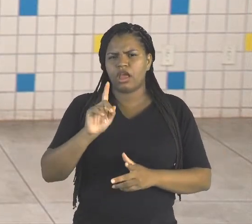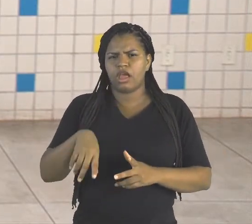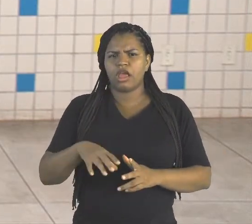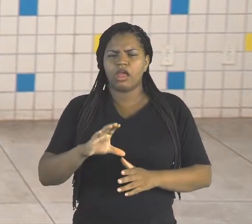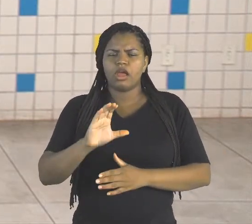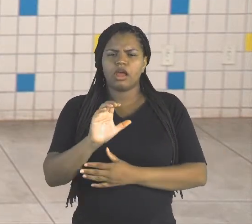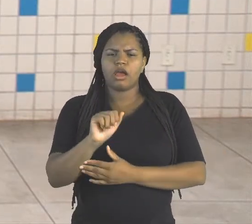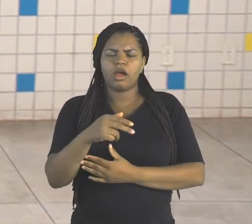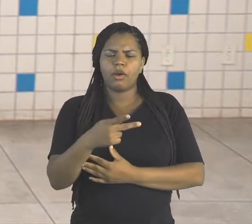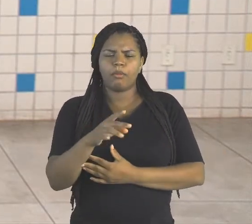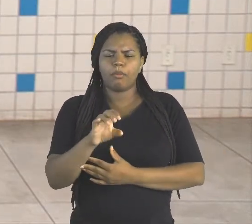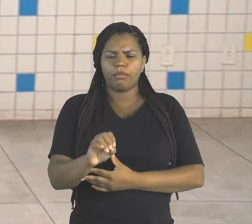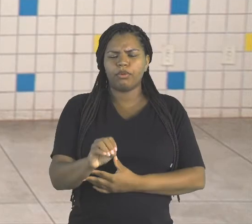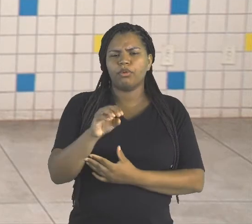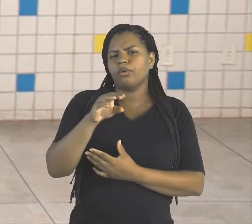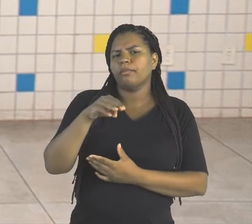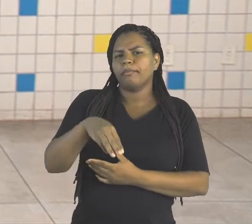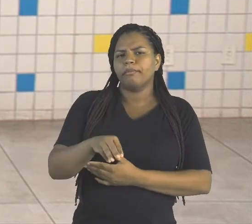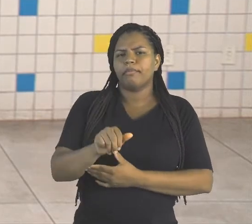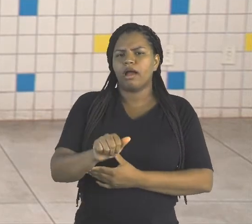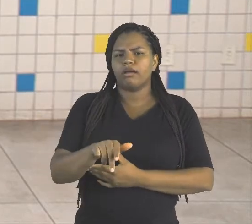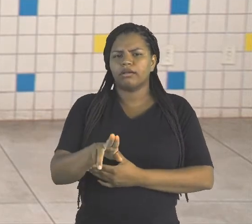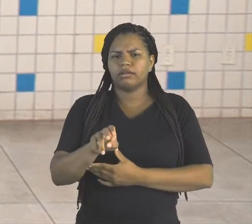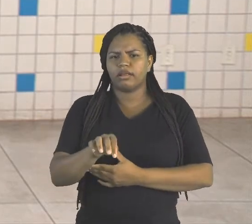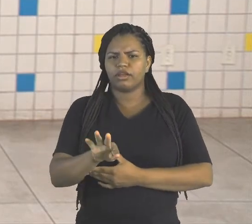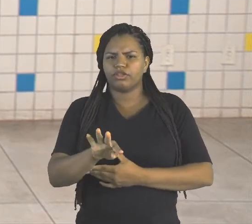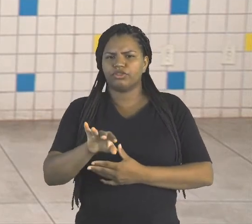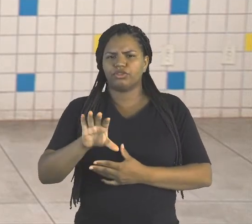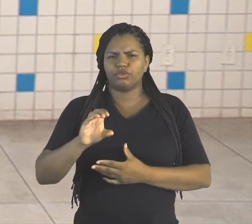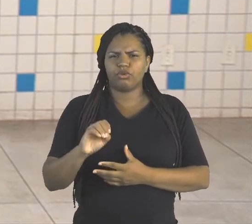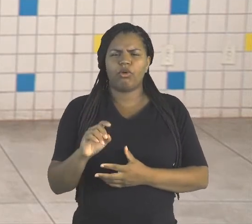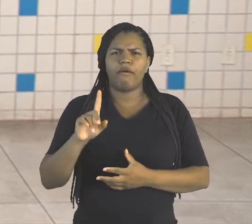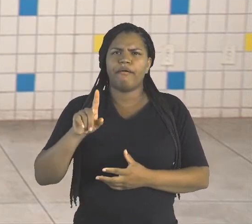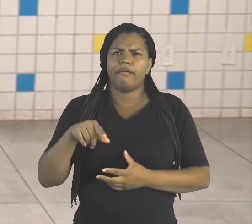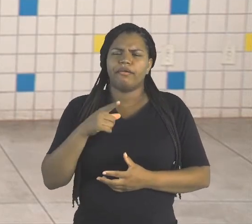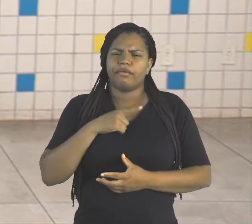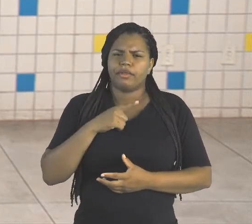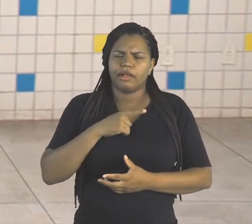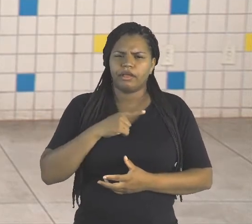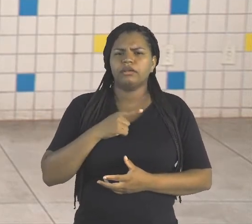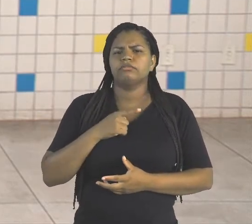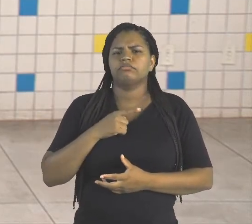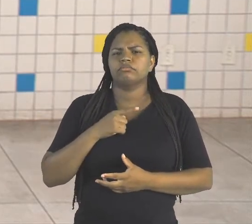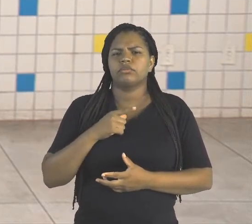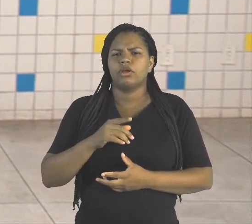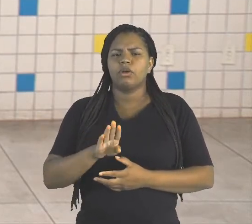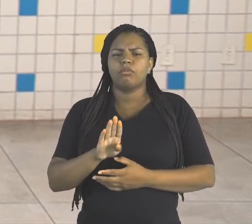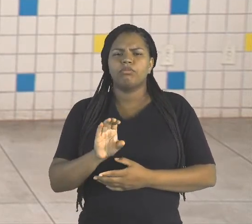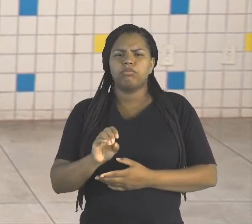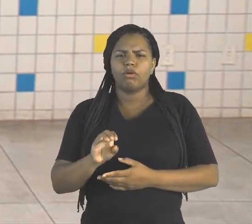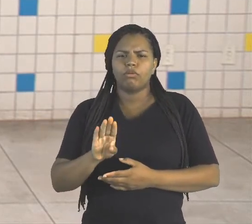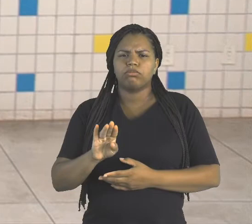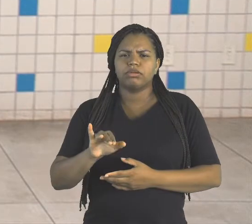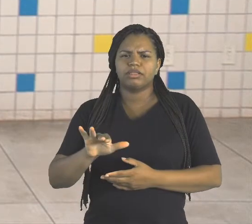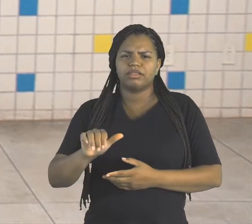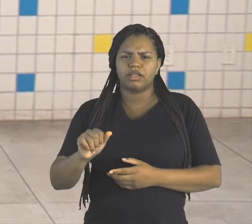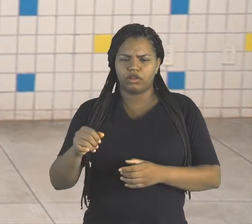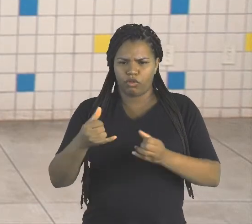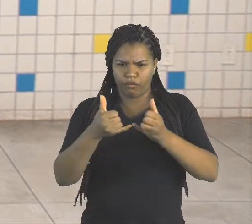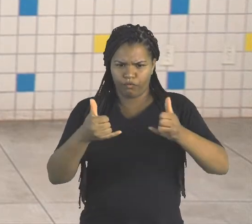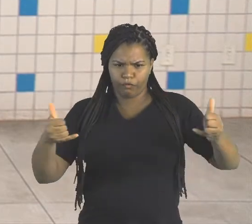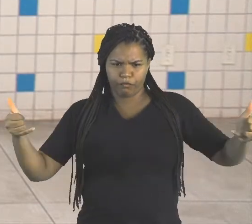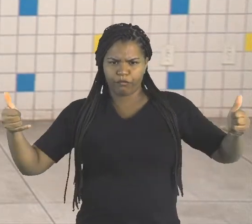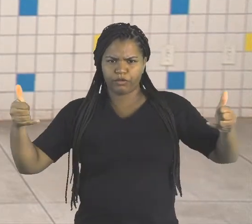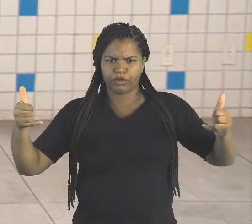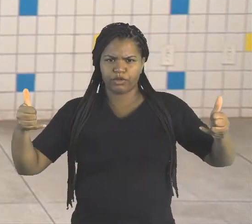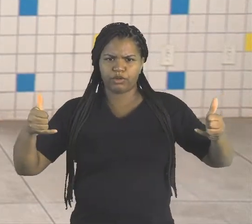magnéticos. Normalmente, ele é construído com uma bobina feita de um fio condutor, geralmente